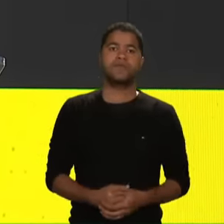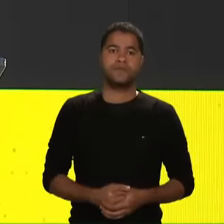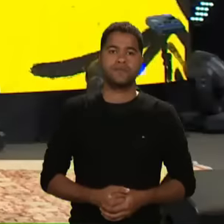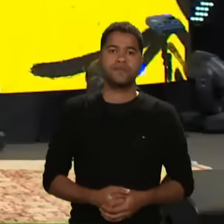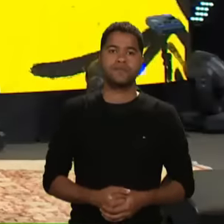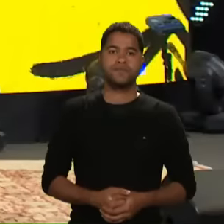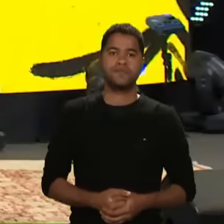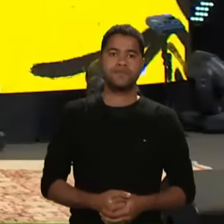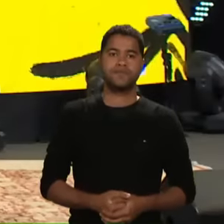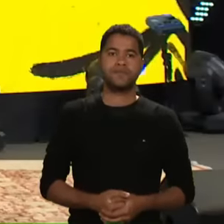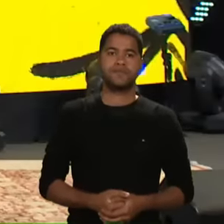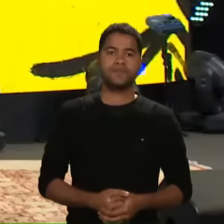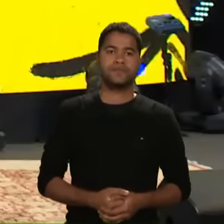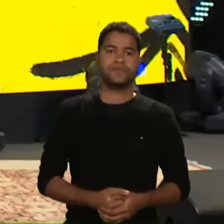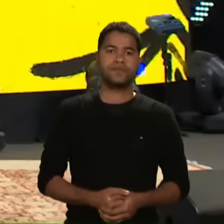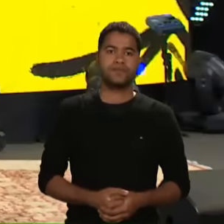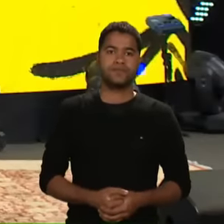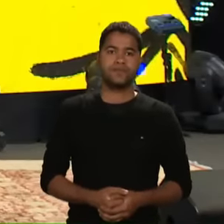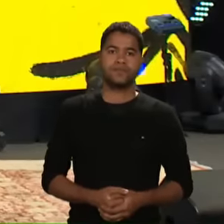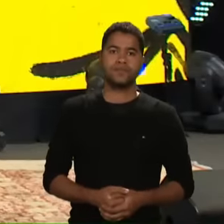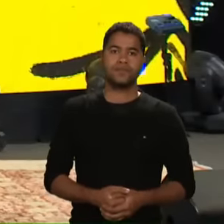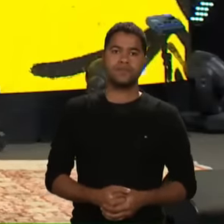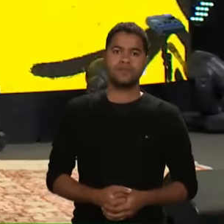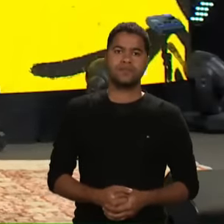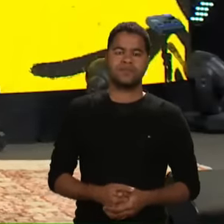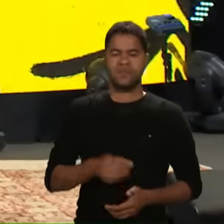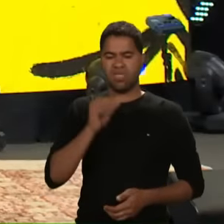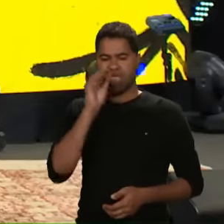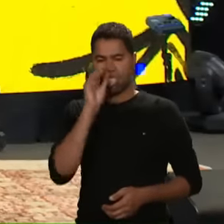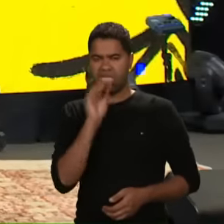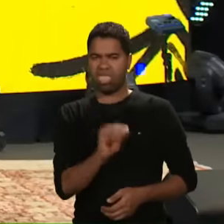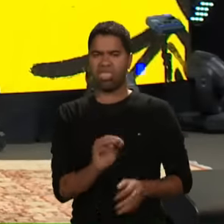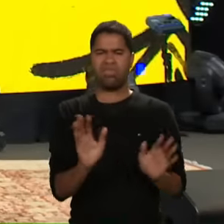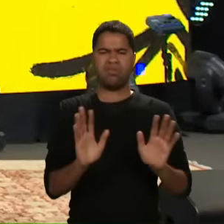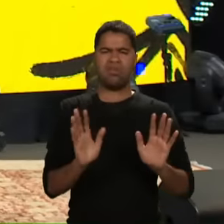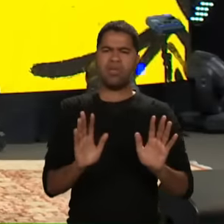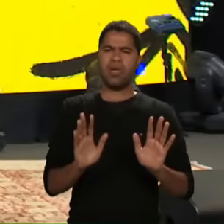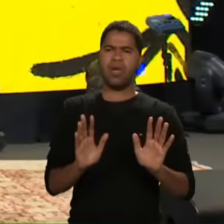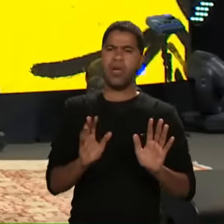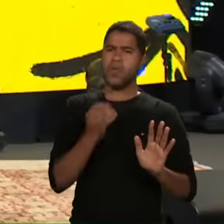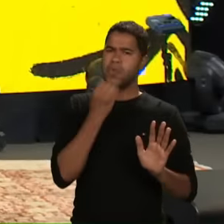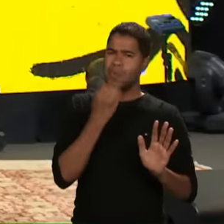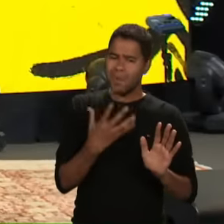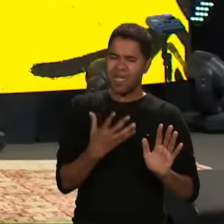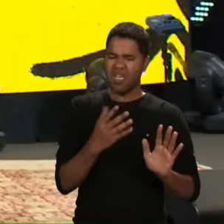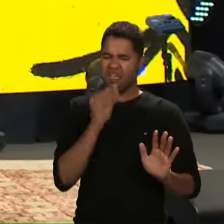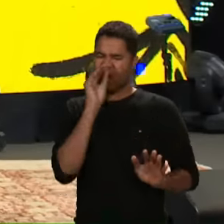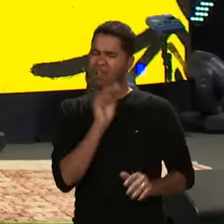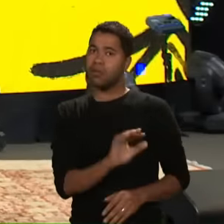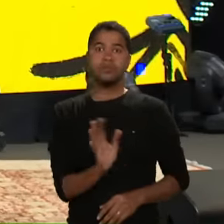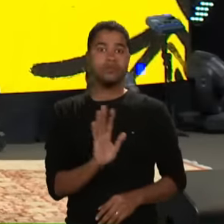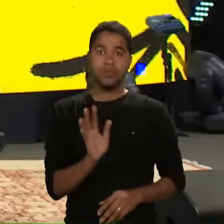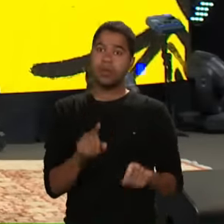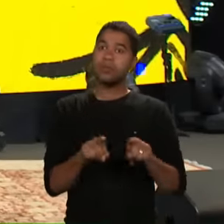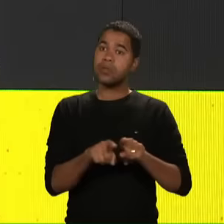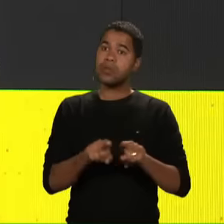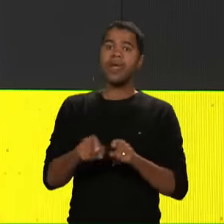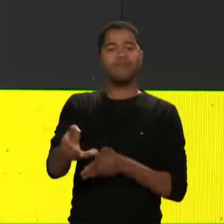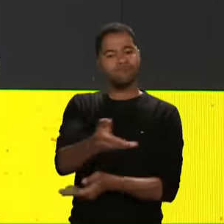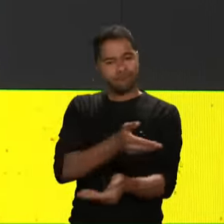Diz assim: não negligencieis igualmente a prática do bem e a mútua